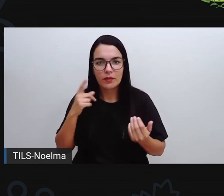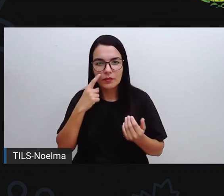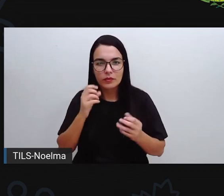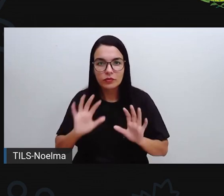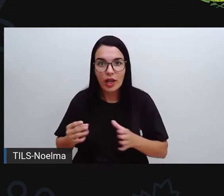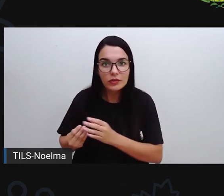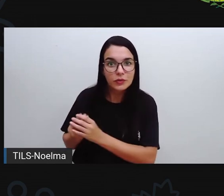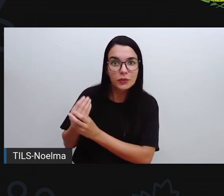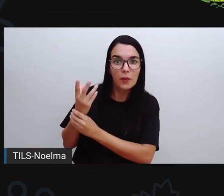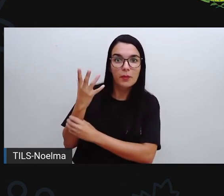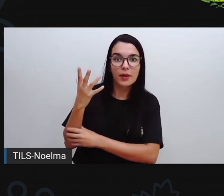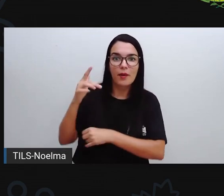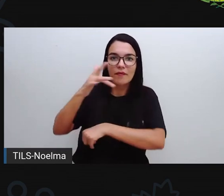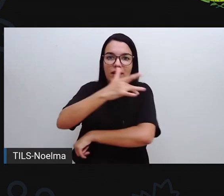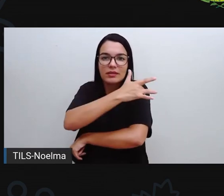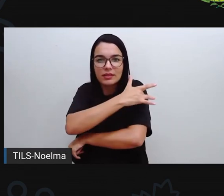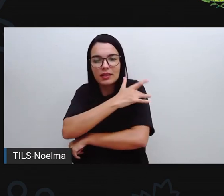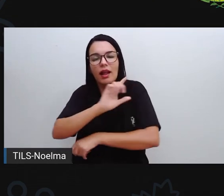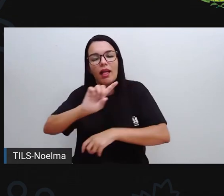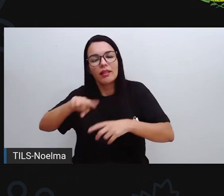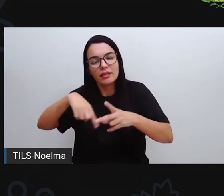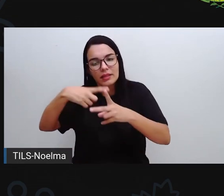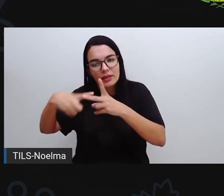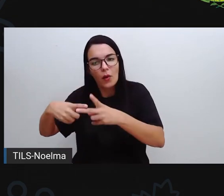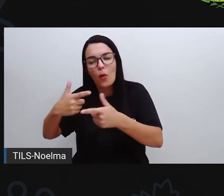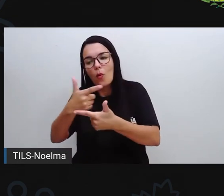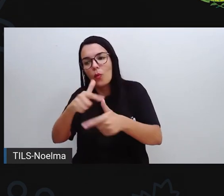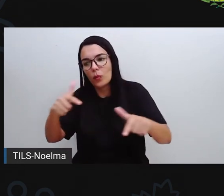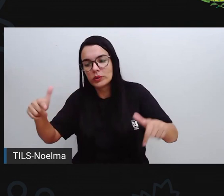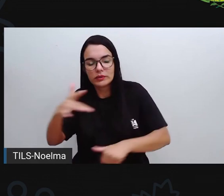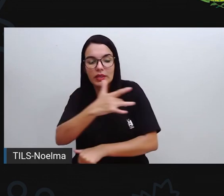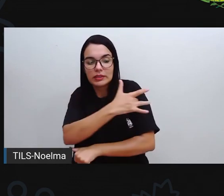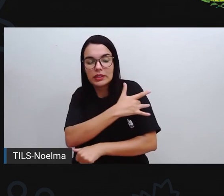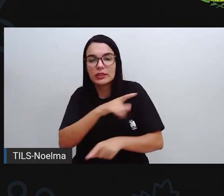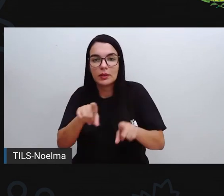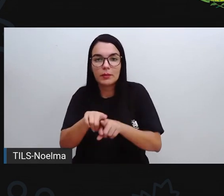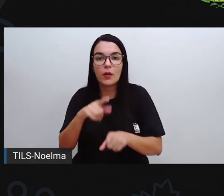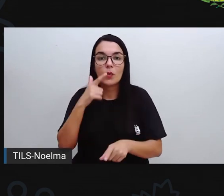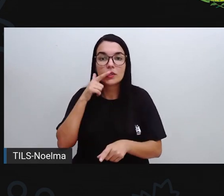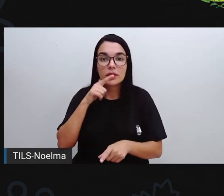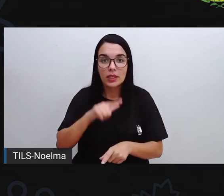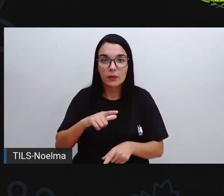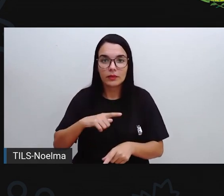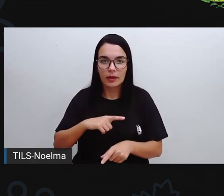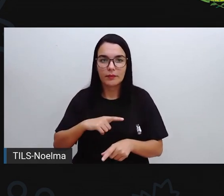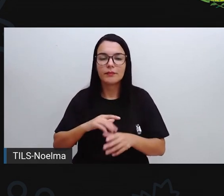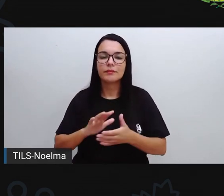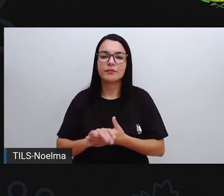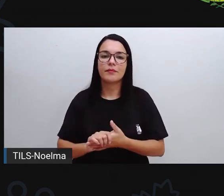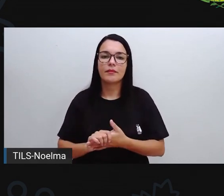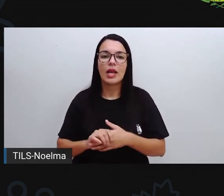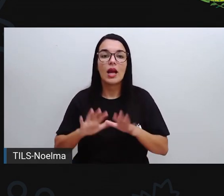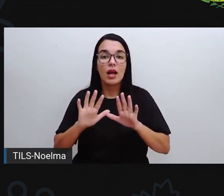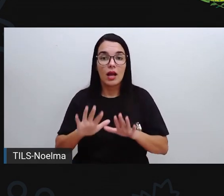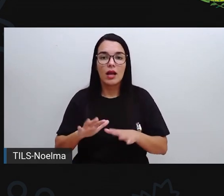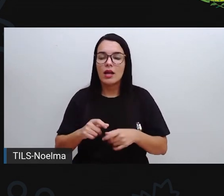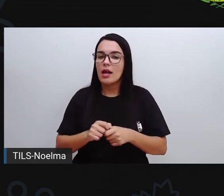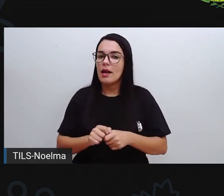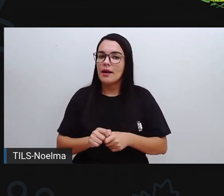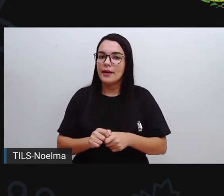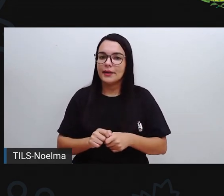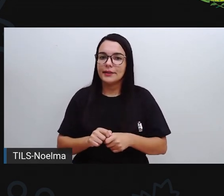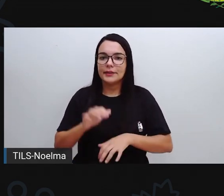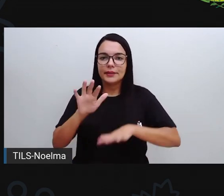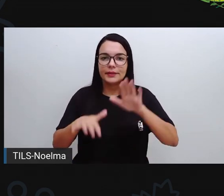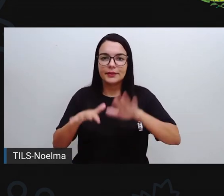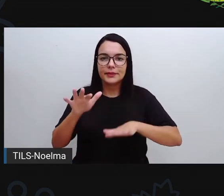varíola, aí surgiram também as outras vacinas. Lembrando que na maioria das vezes elas são produzidas através